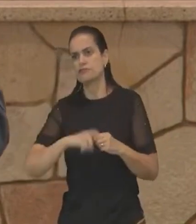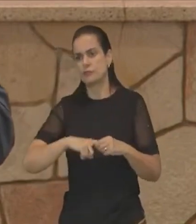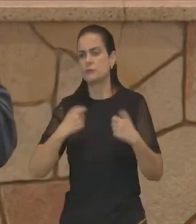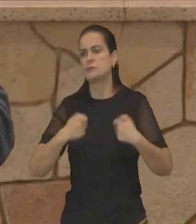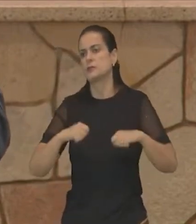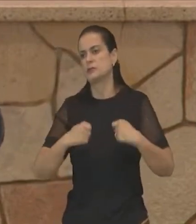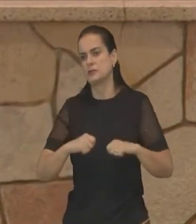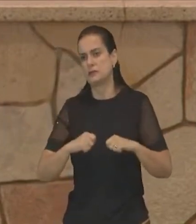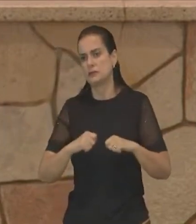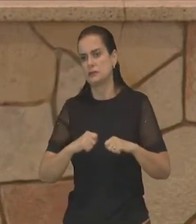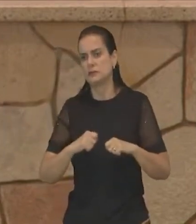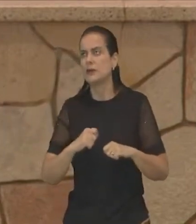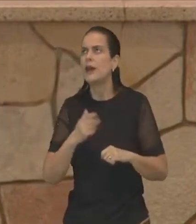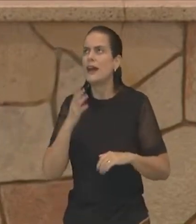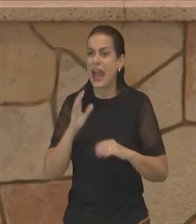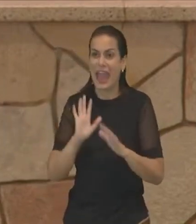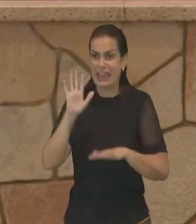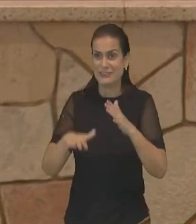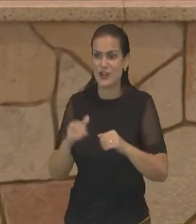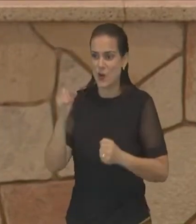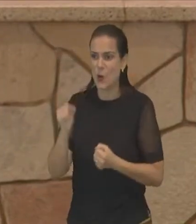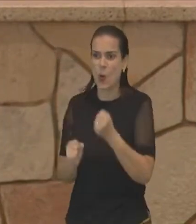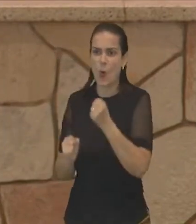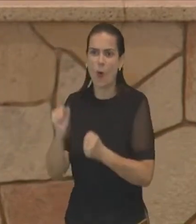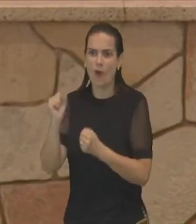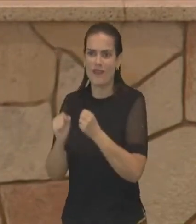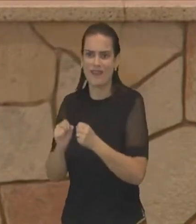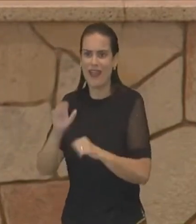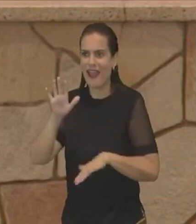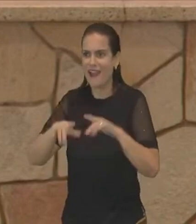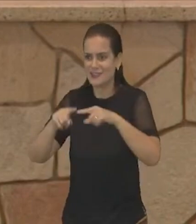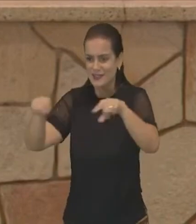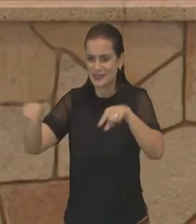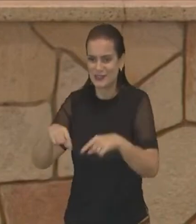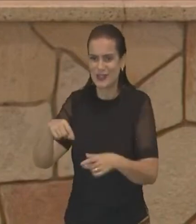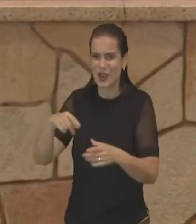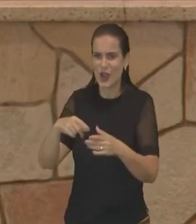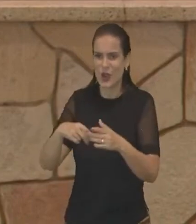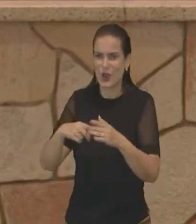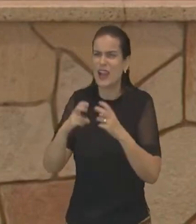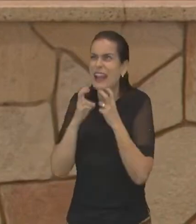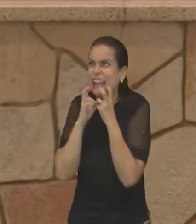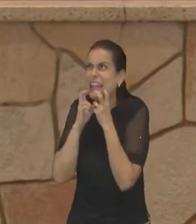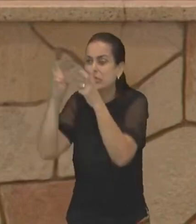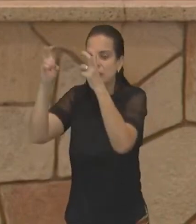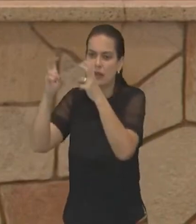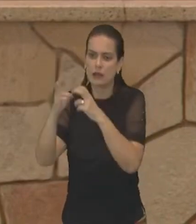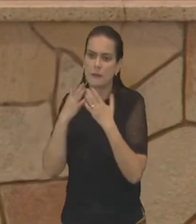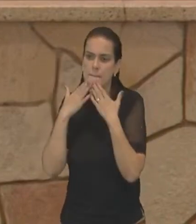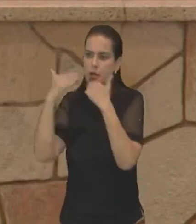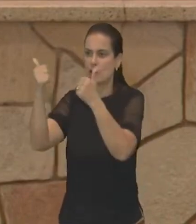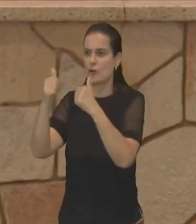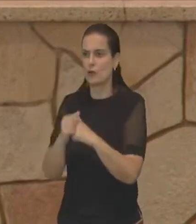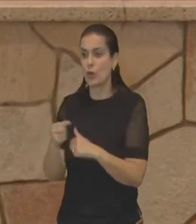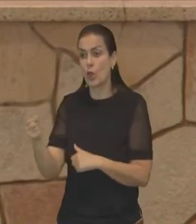uma corrida, ou às vezes até um quarto trancado, um bom berro, um bom grito. É muito bom você dar bem alto para extravasar